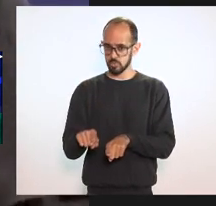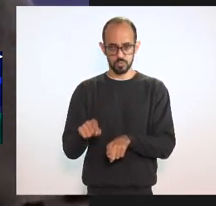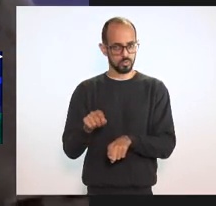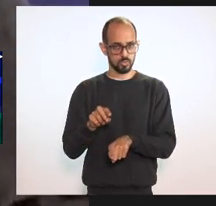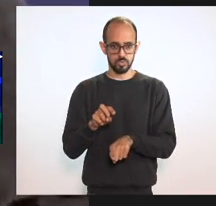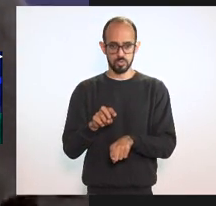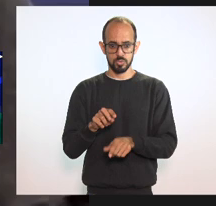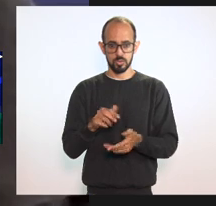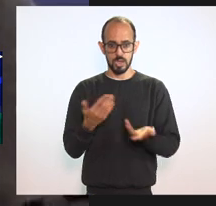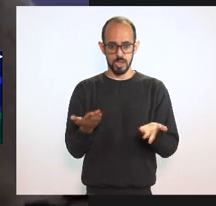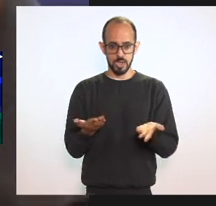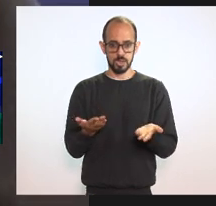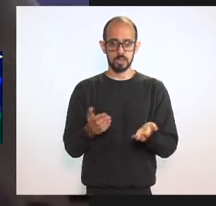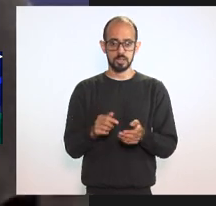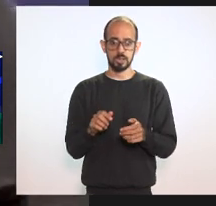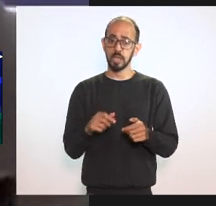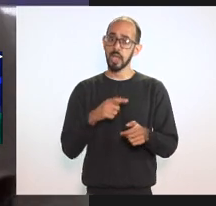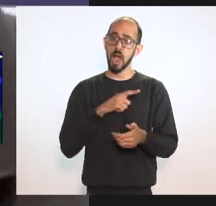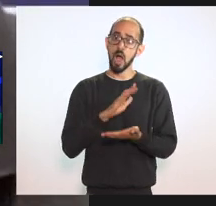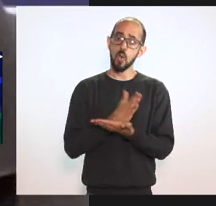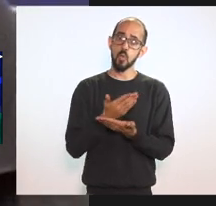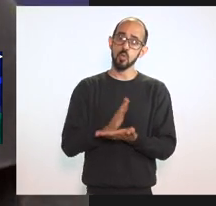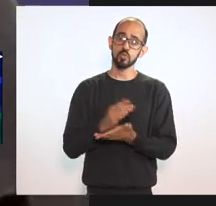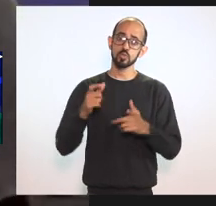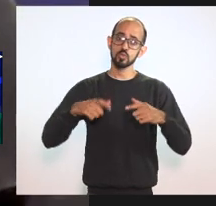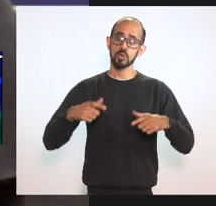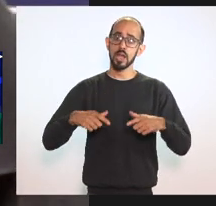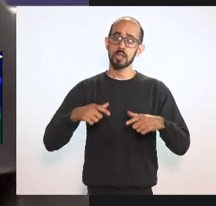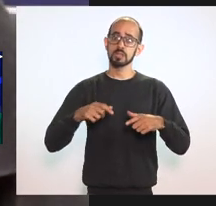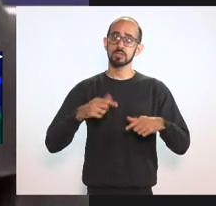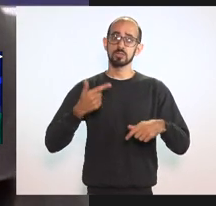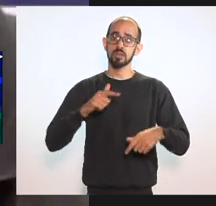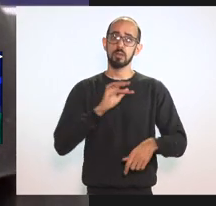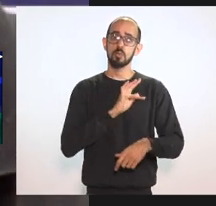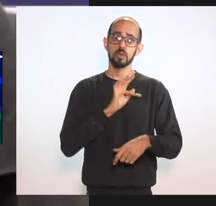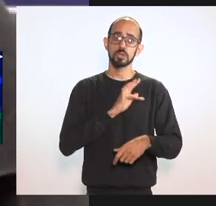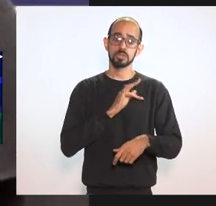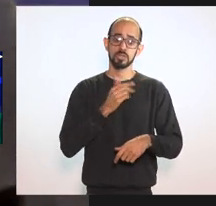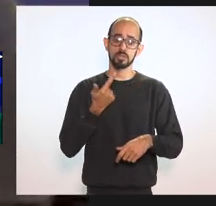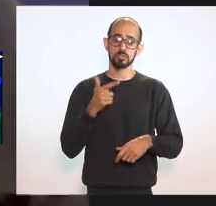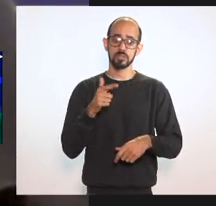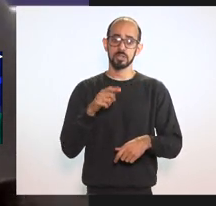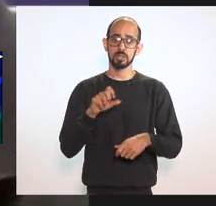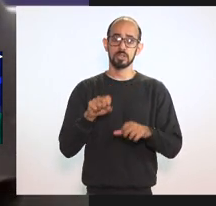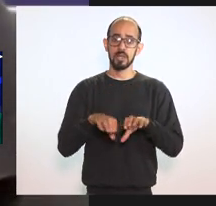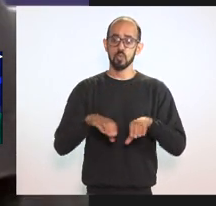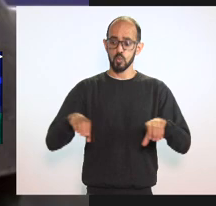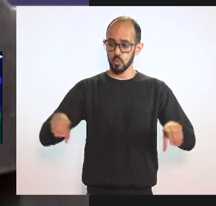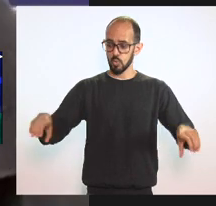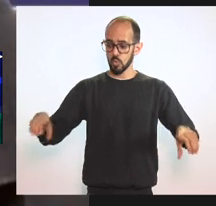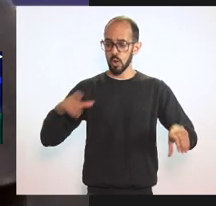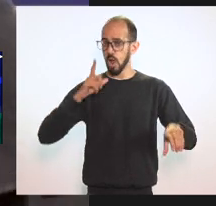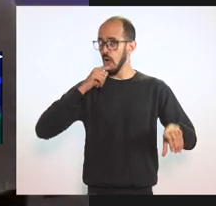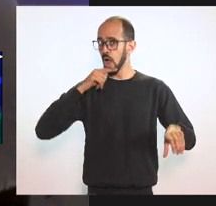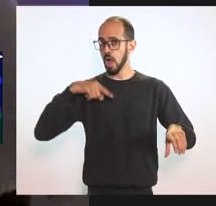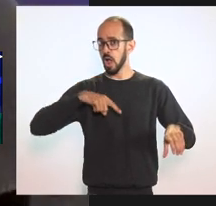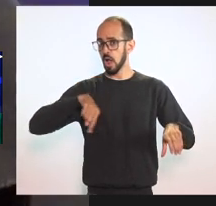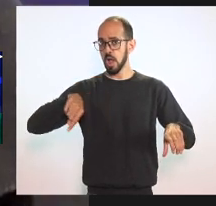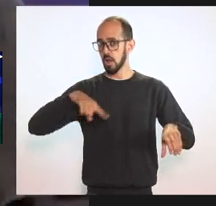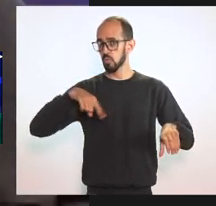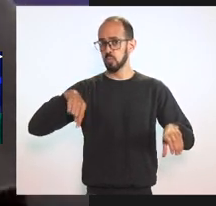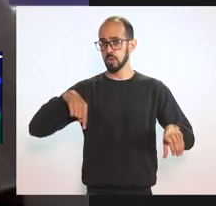estado tem localidade que a polícia Nem chega não tem saneamento não tem nada a gente